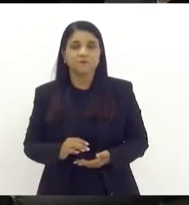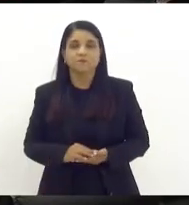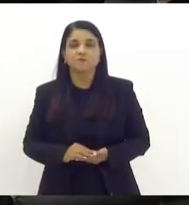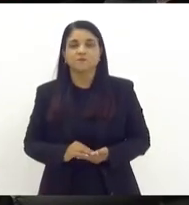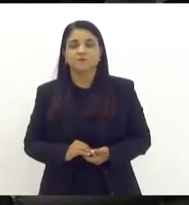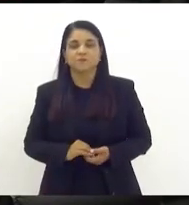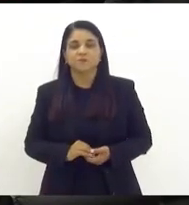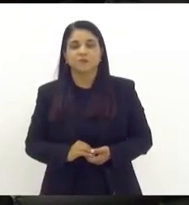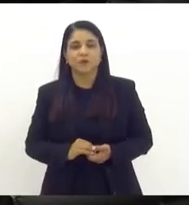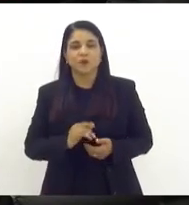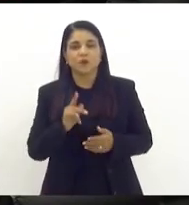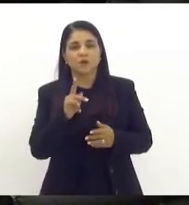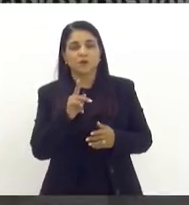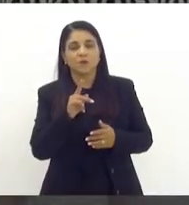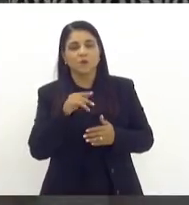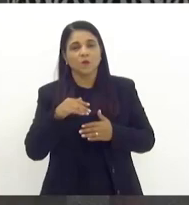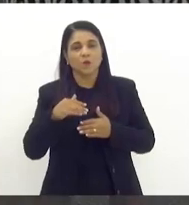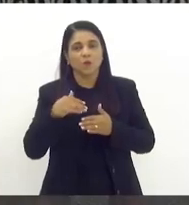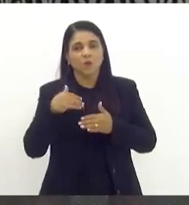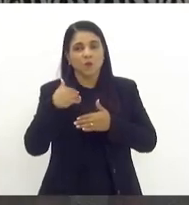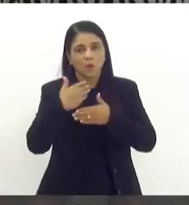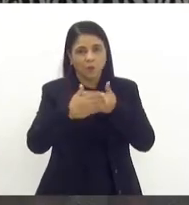o processo